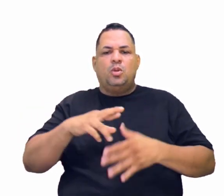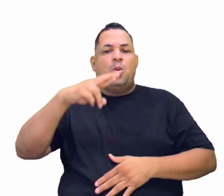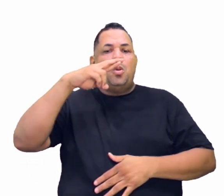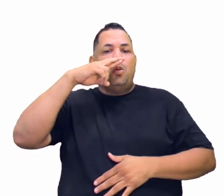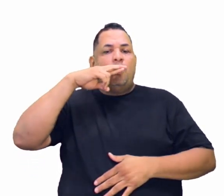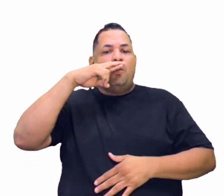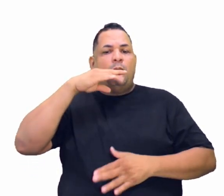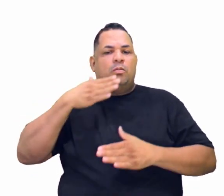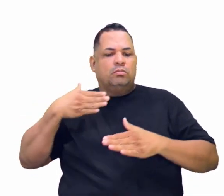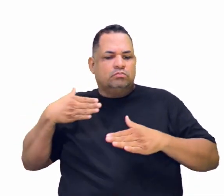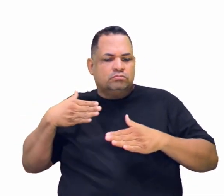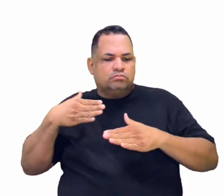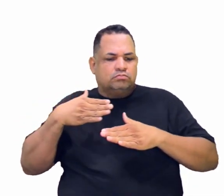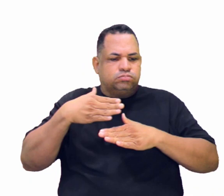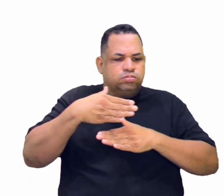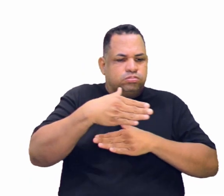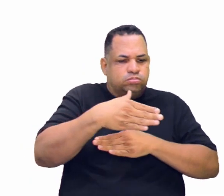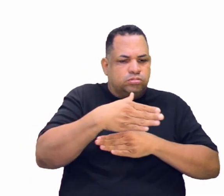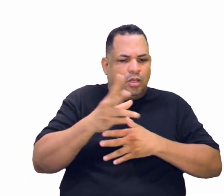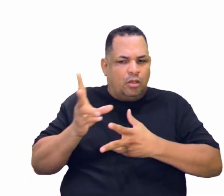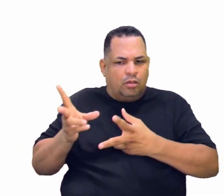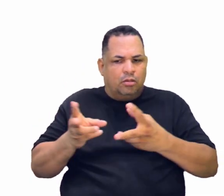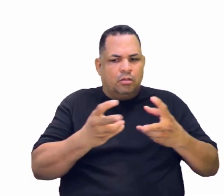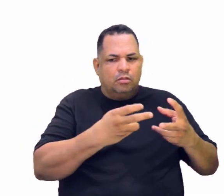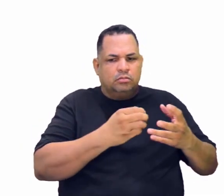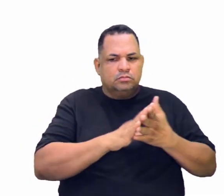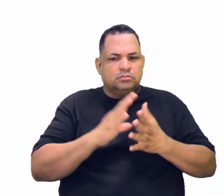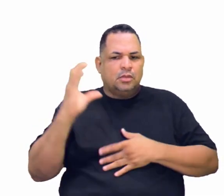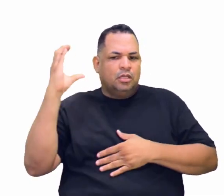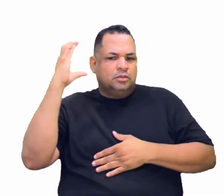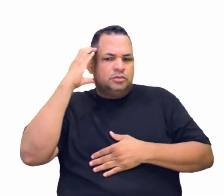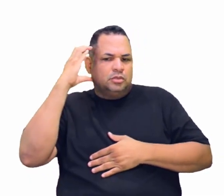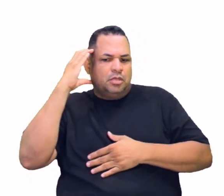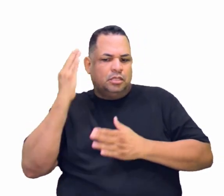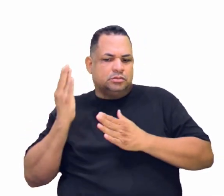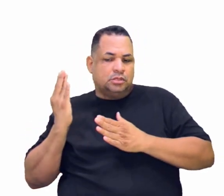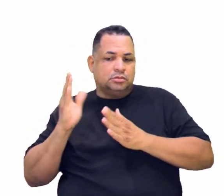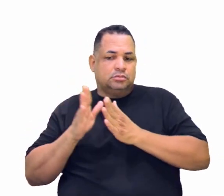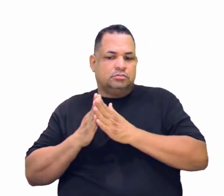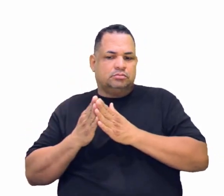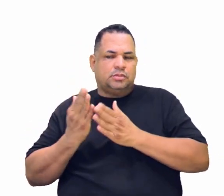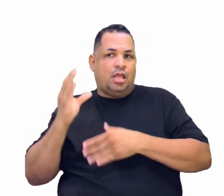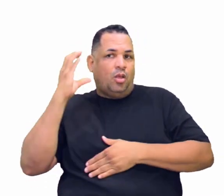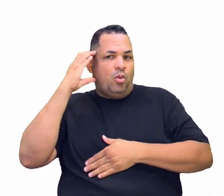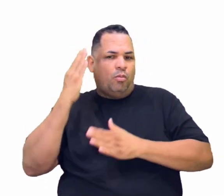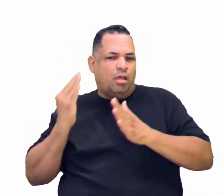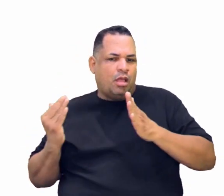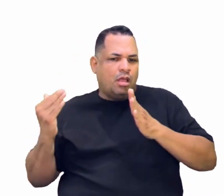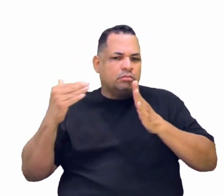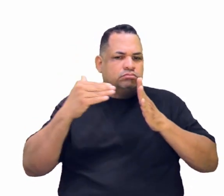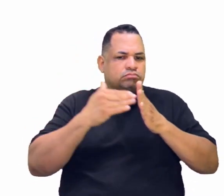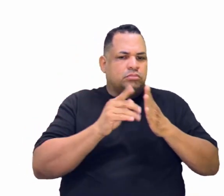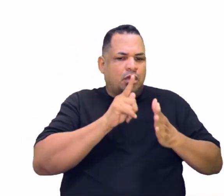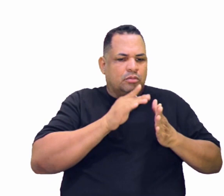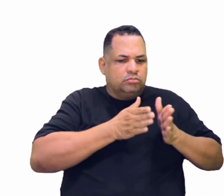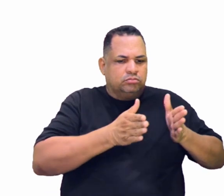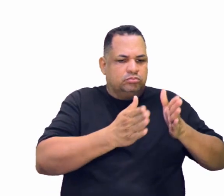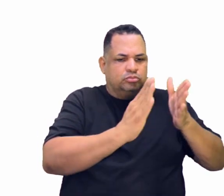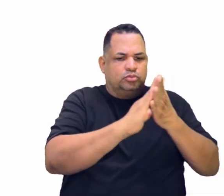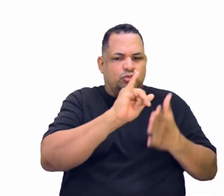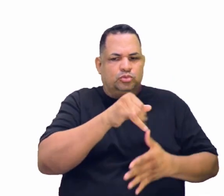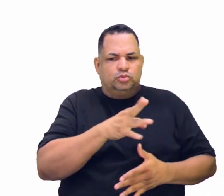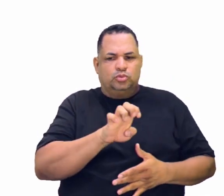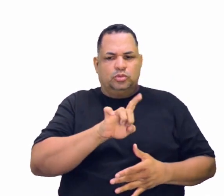expedição. Lembram? Saindo de Cuiabá, sai de Cuiabá até o Rio Juruena, do